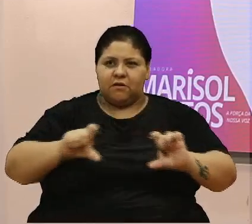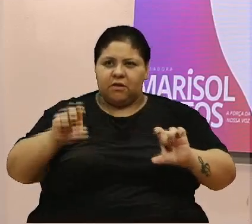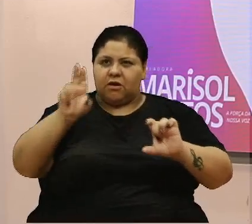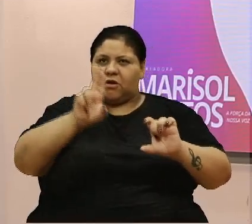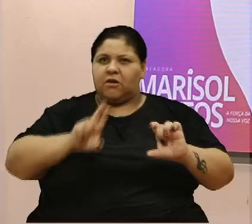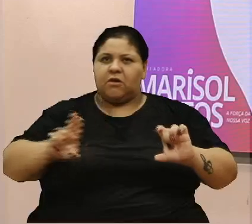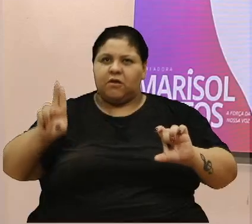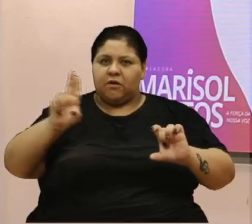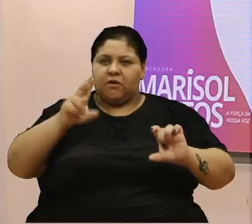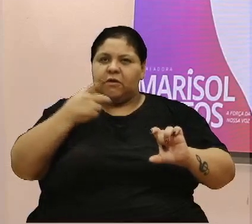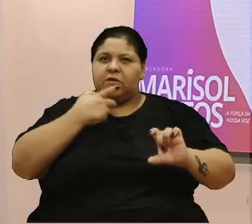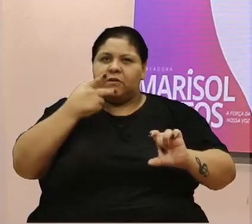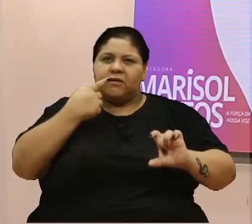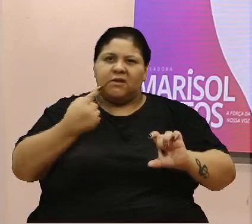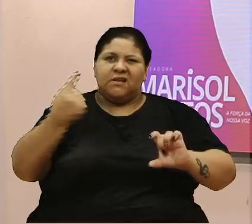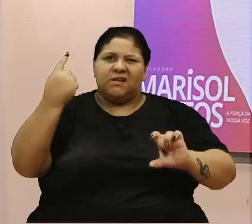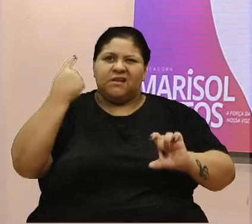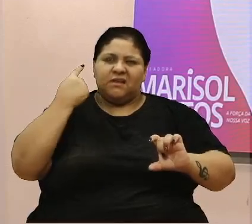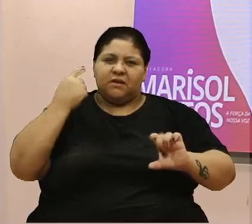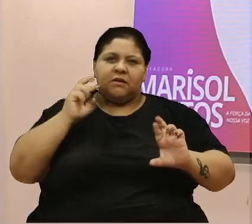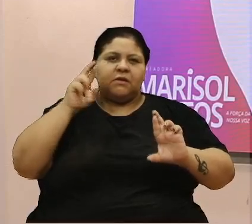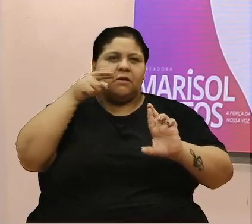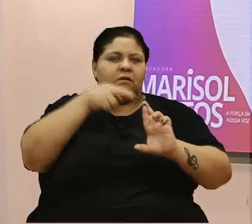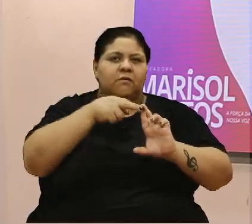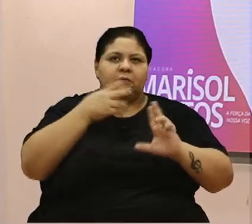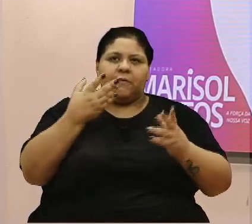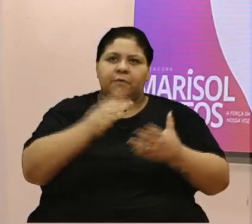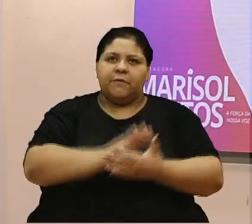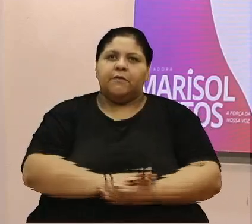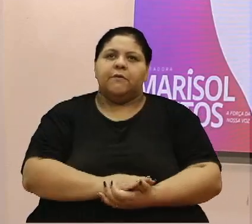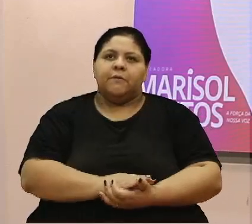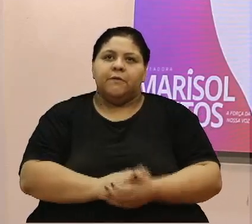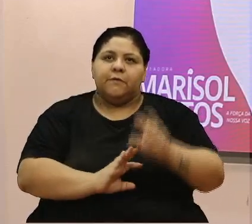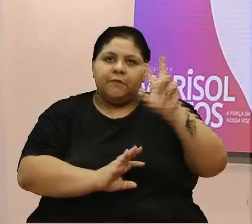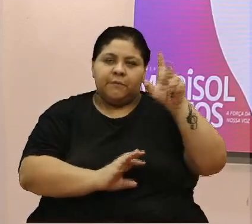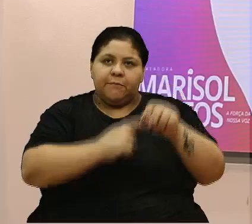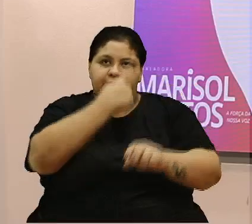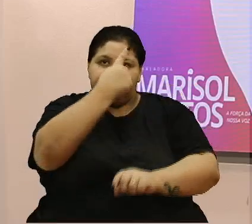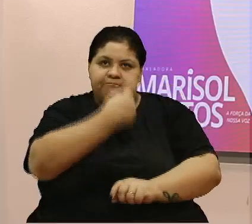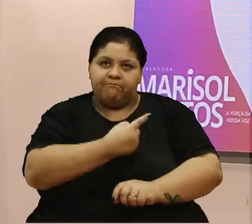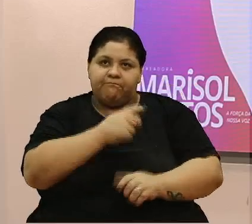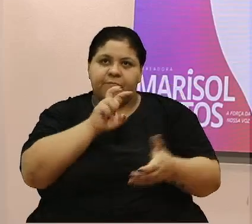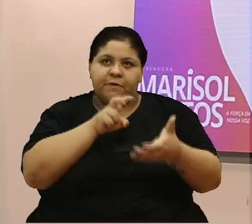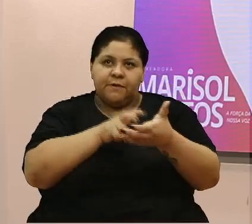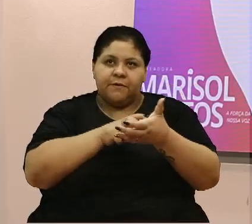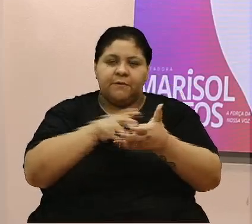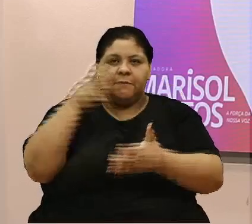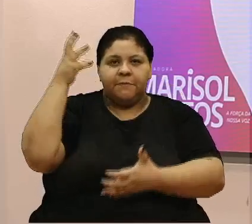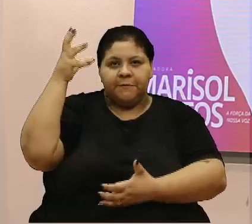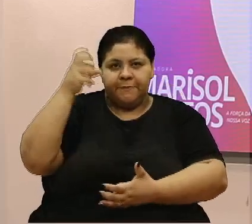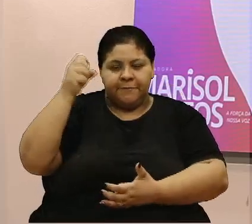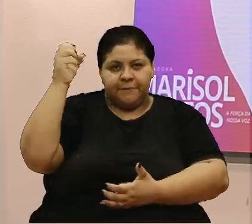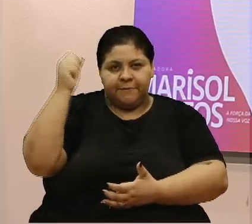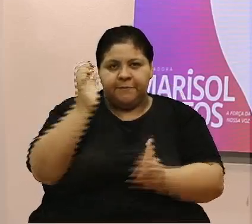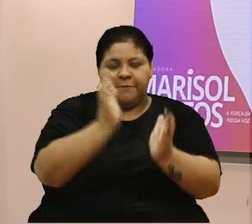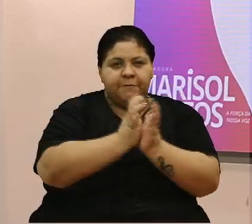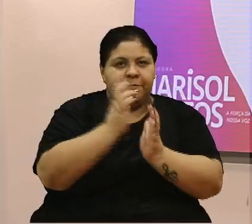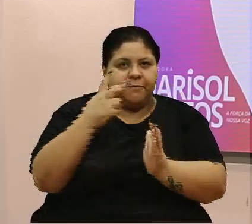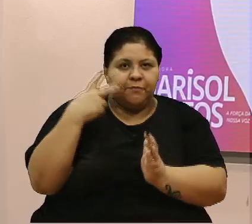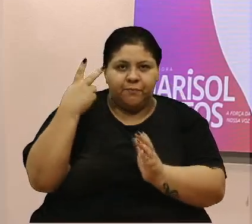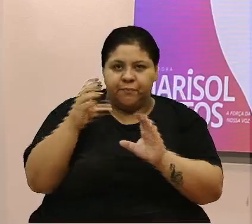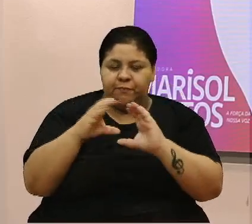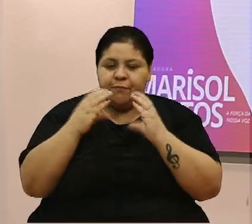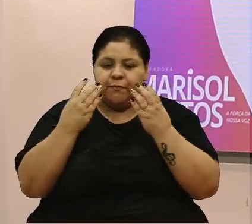usei na minha fala lá e que eu me refiro muito, que é que esse banco de leite, colegas vereadores e comunidade caxiense e